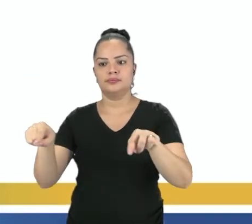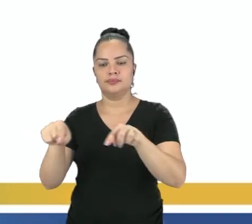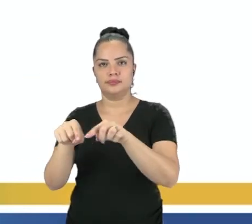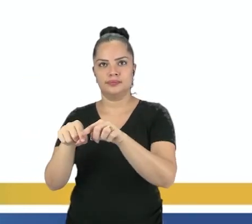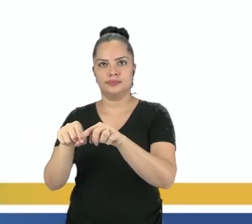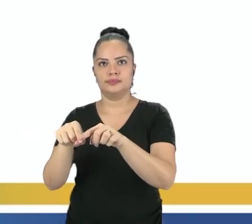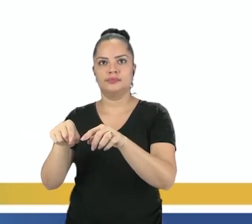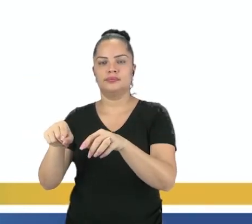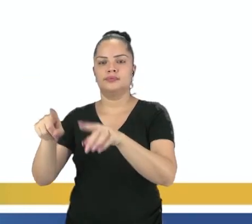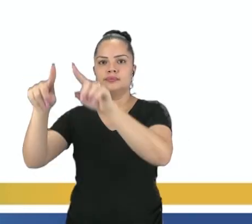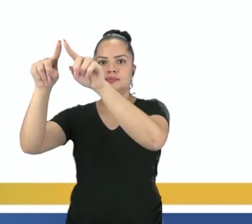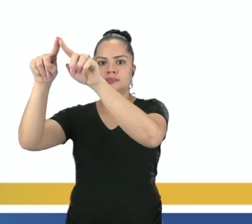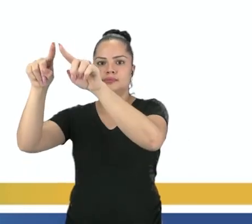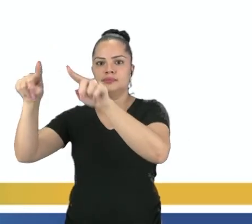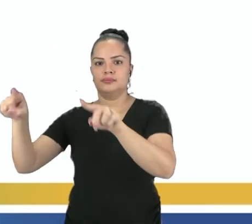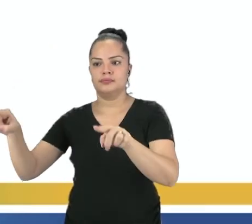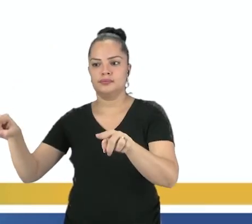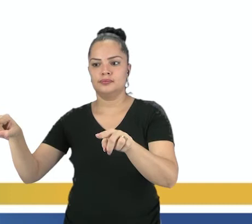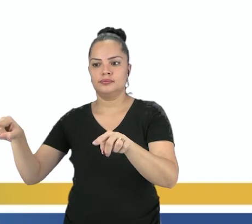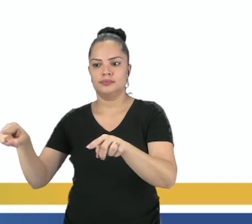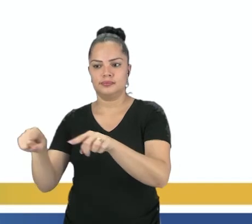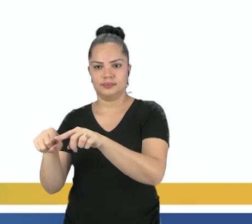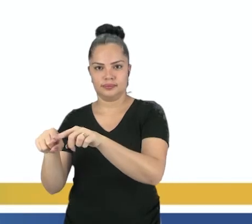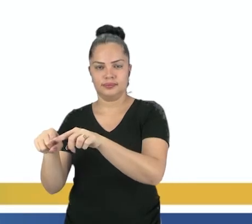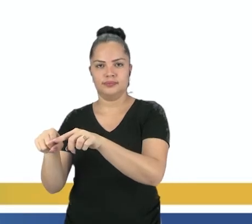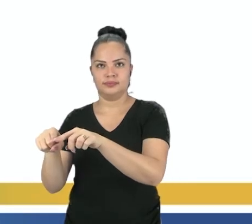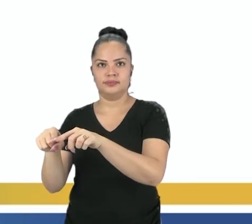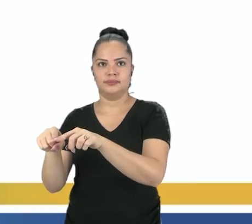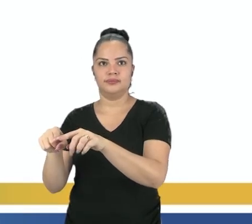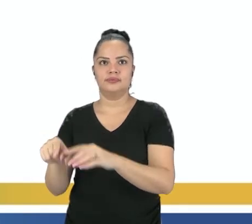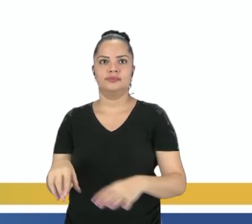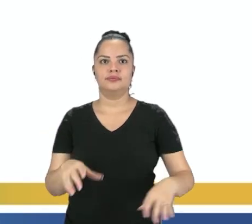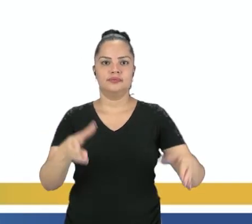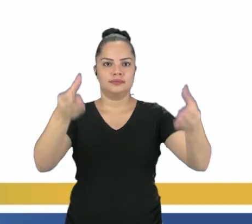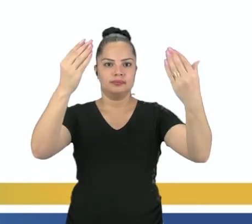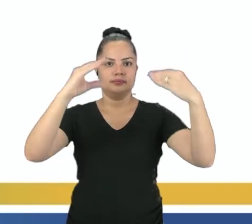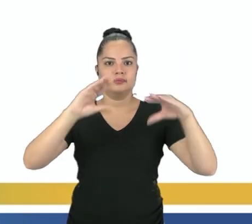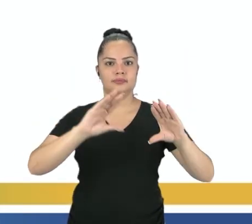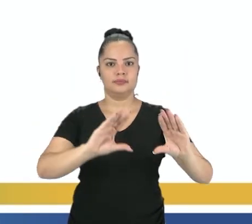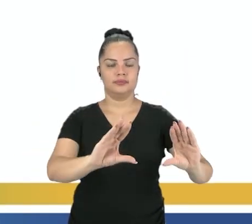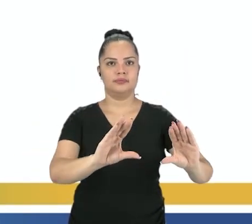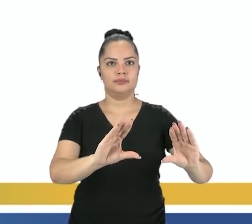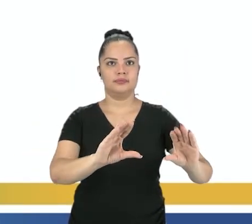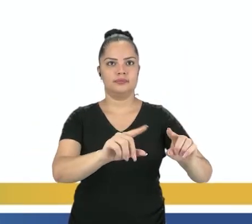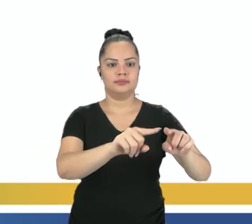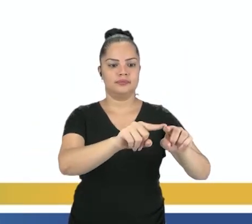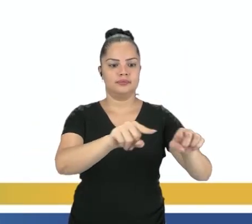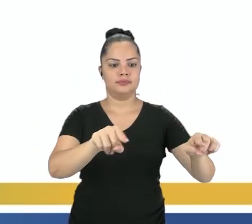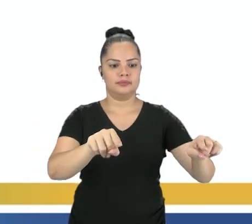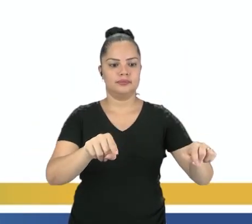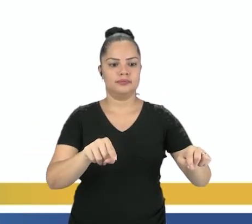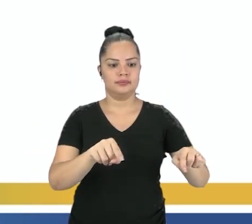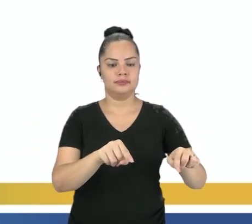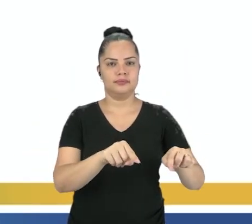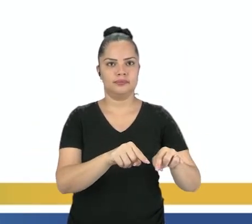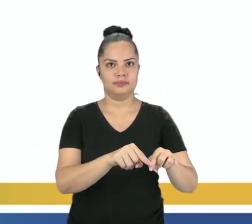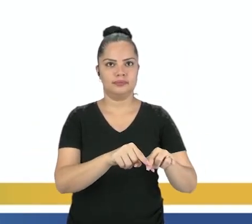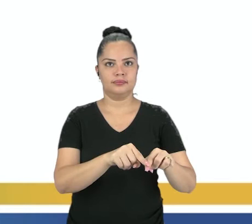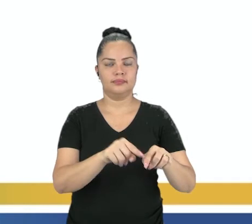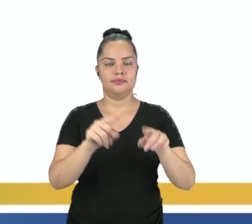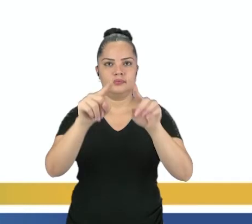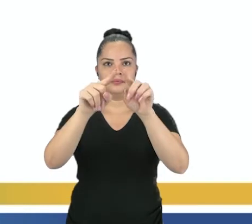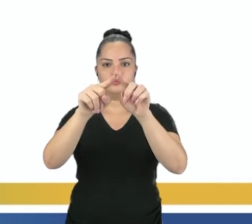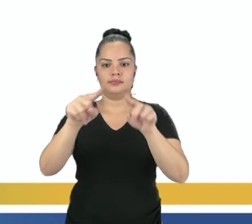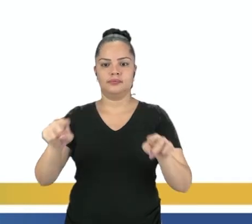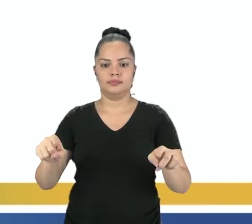ao lado pirâmide de base hexagonal, embaixo prisma de base hexagonal, pirâmide